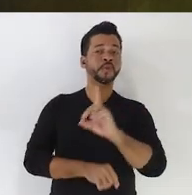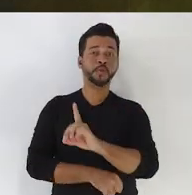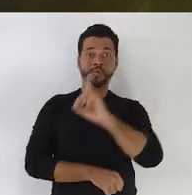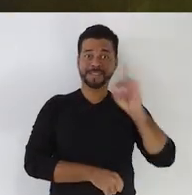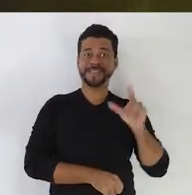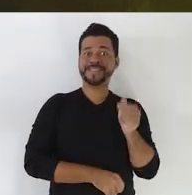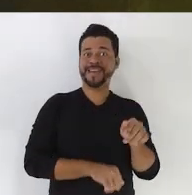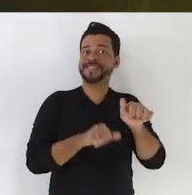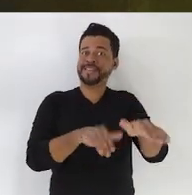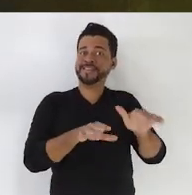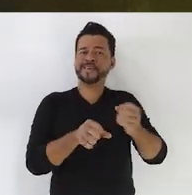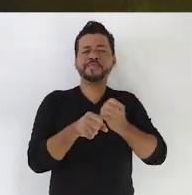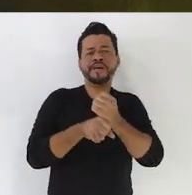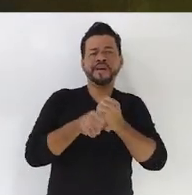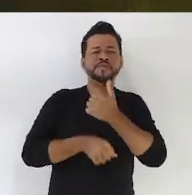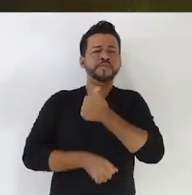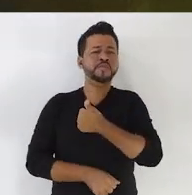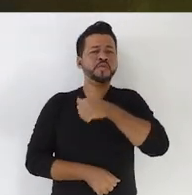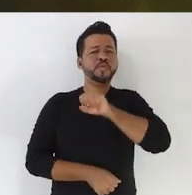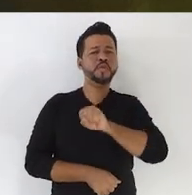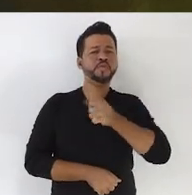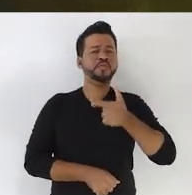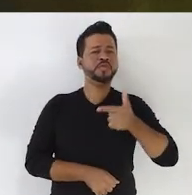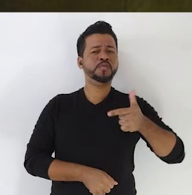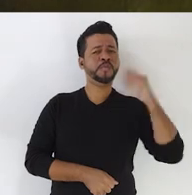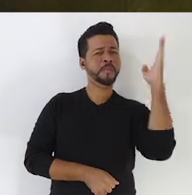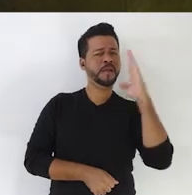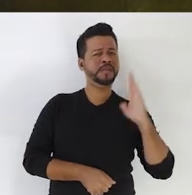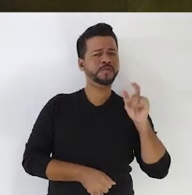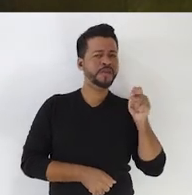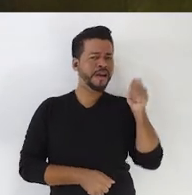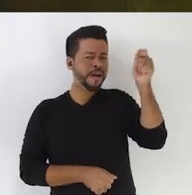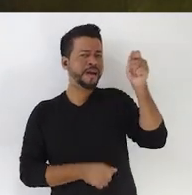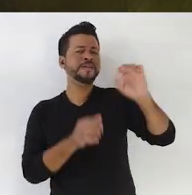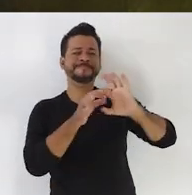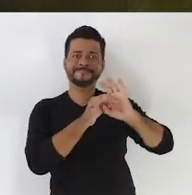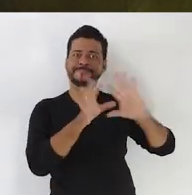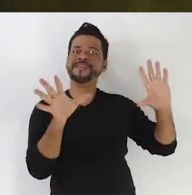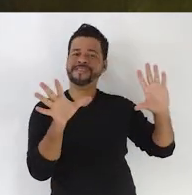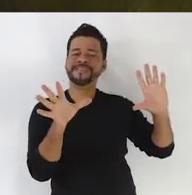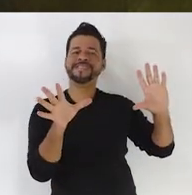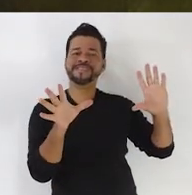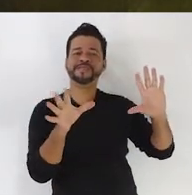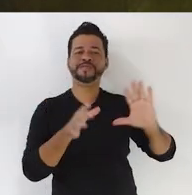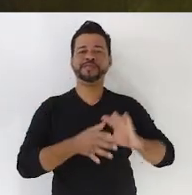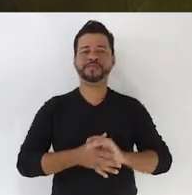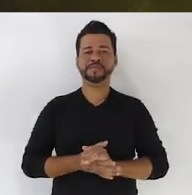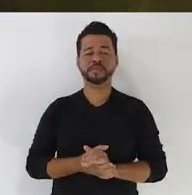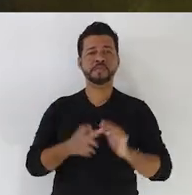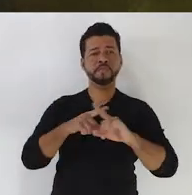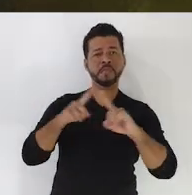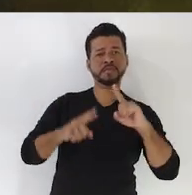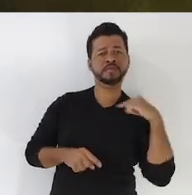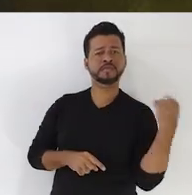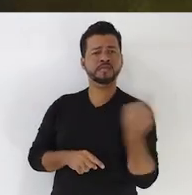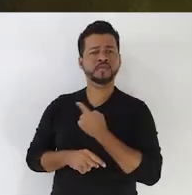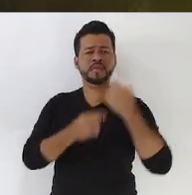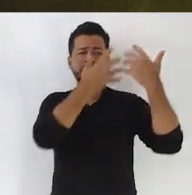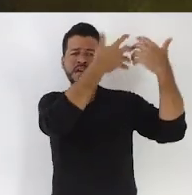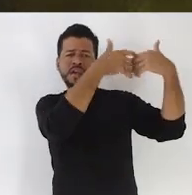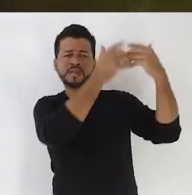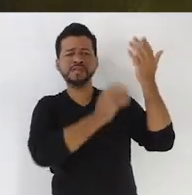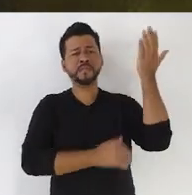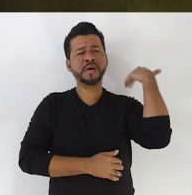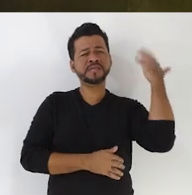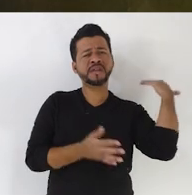7 de setembro de 1822, a história nos conta que foi proclamada a independência do Brasil. Mas precisamos perguntar a essa mesma